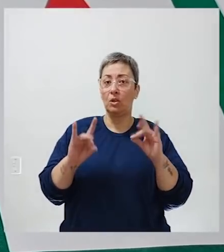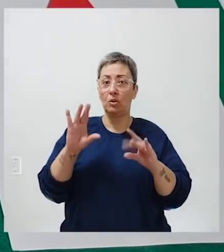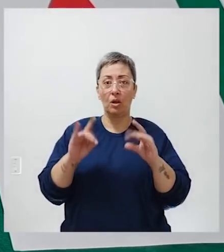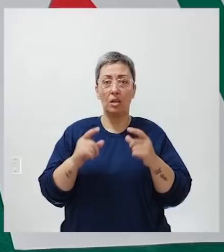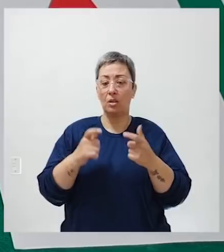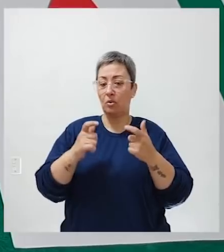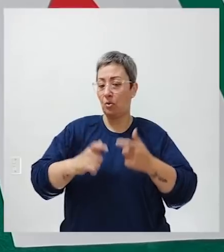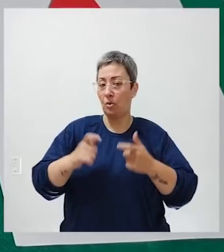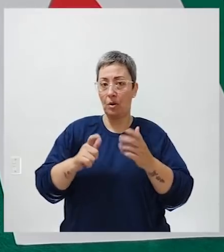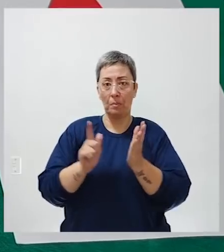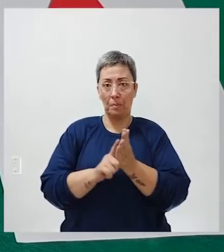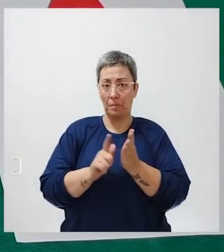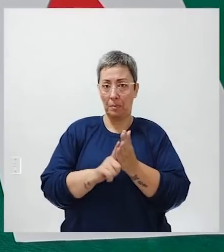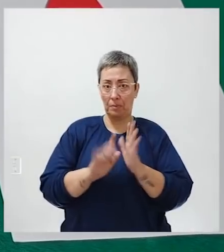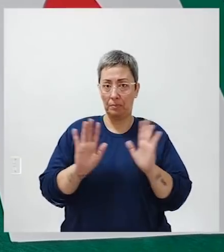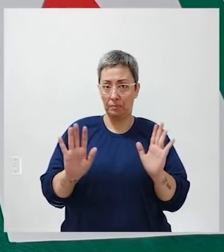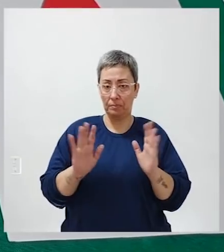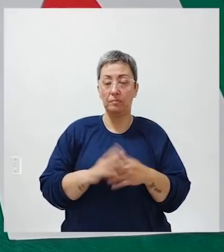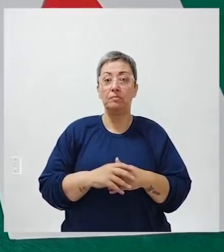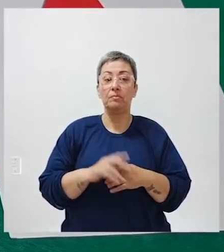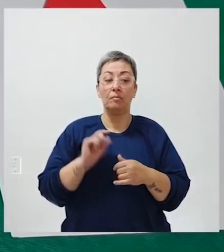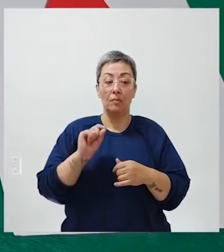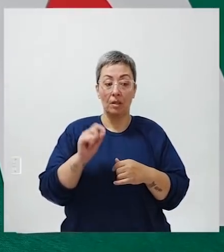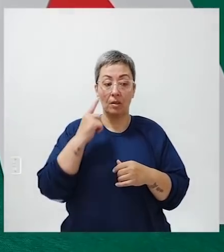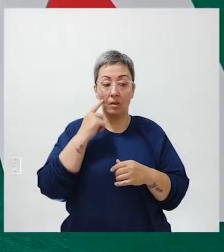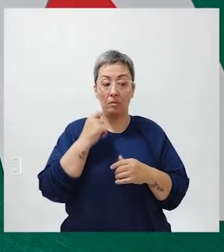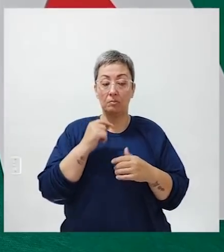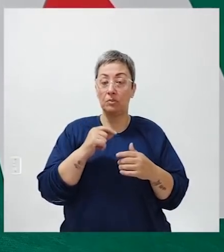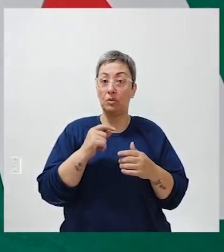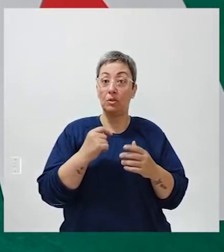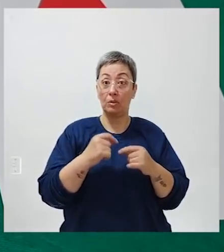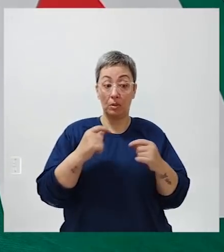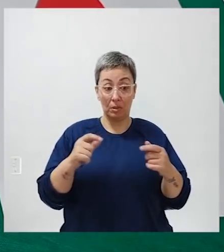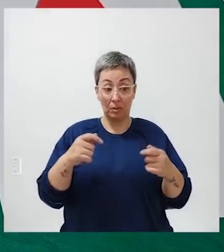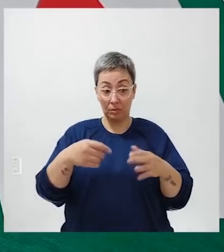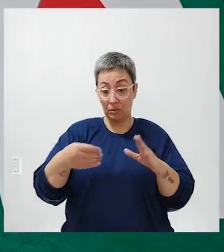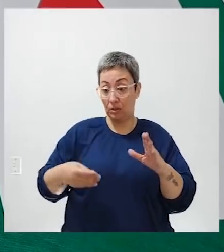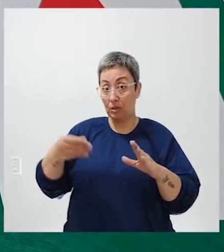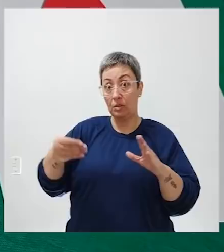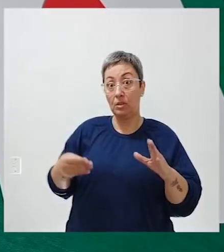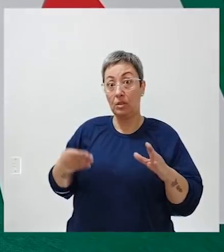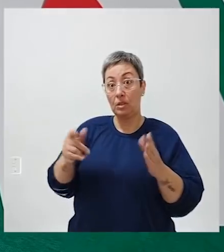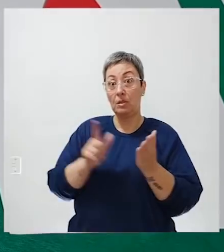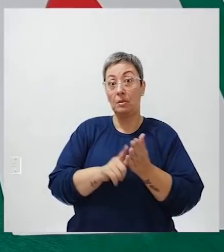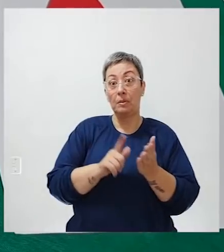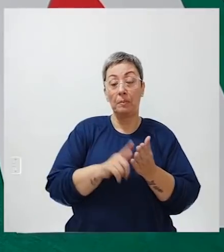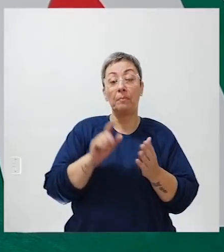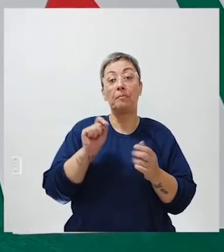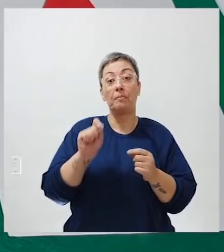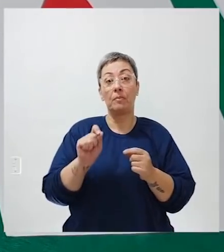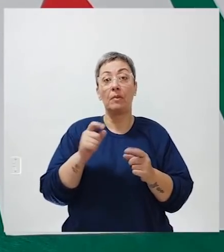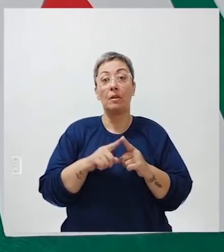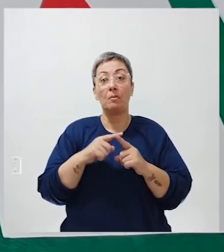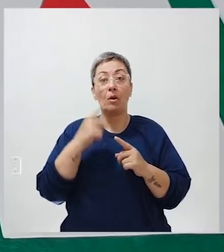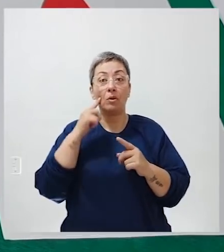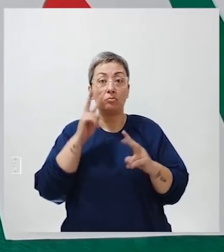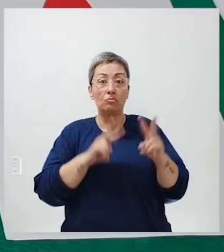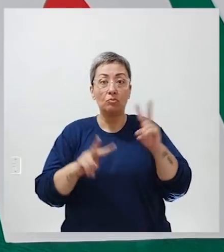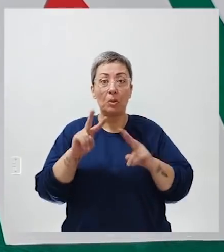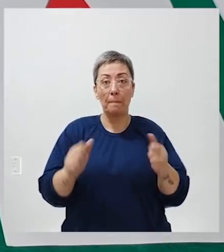qualquer lugar da folha, tá? Aqui eu usei, destaquei as folhas do caderno para que vocês